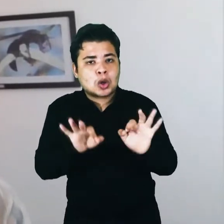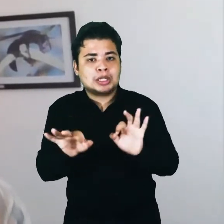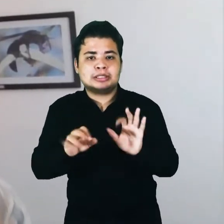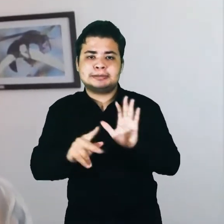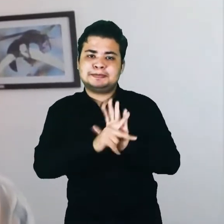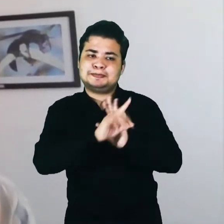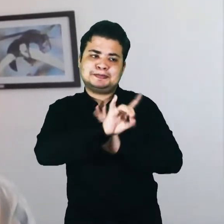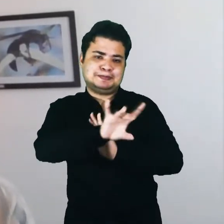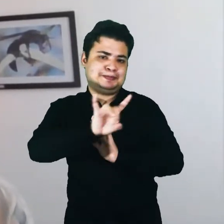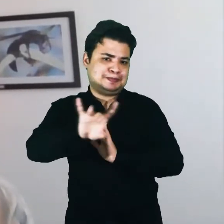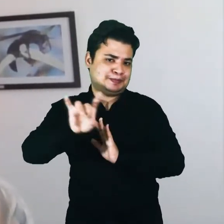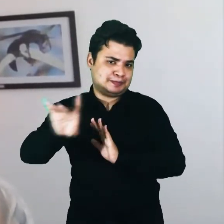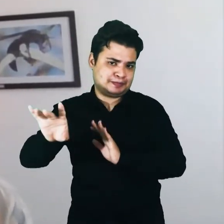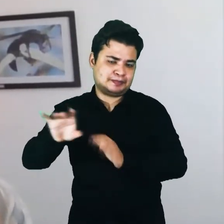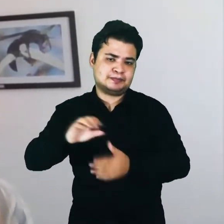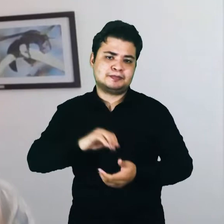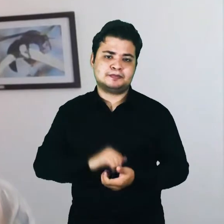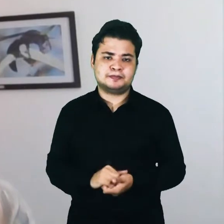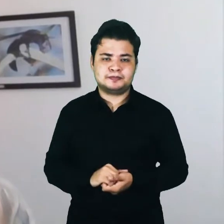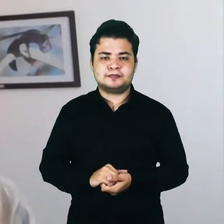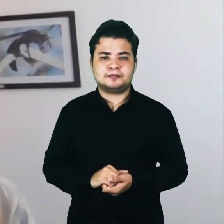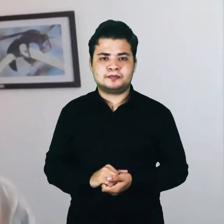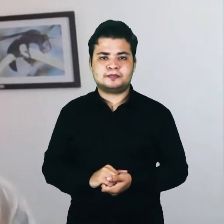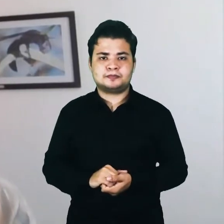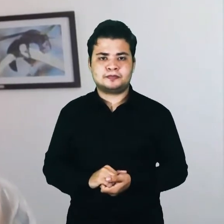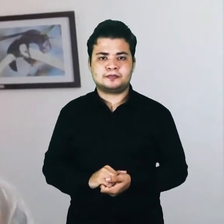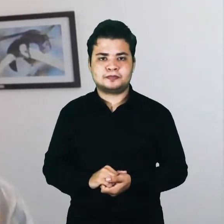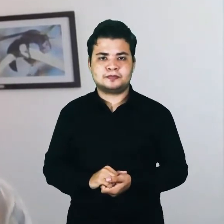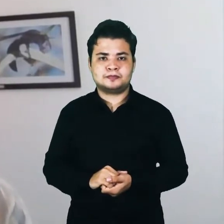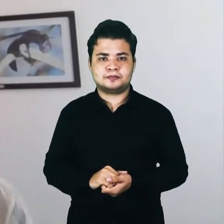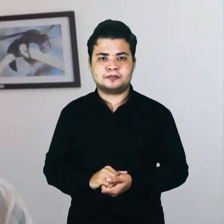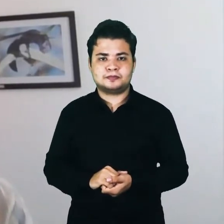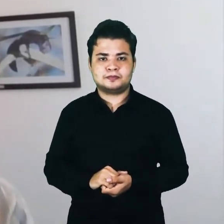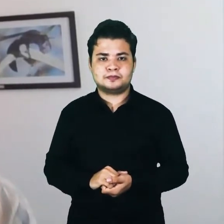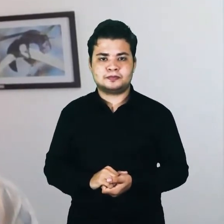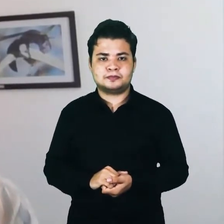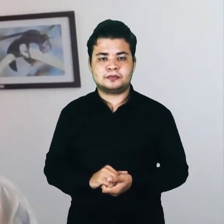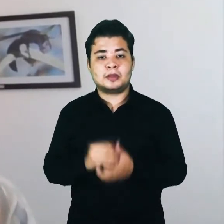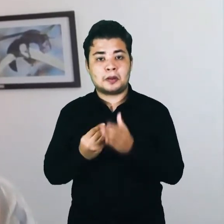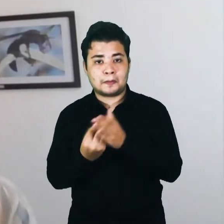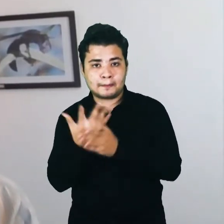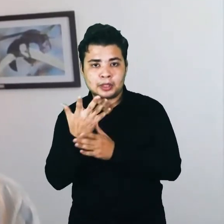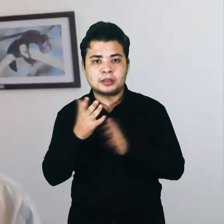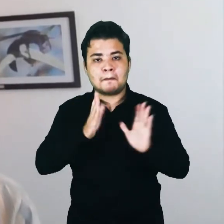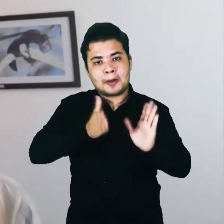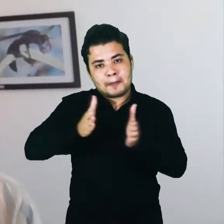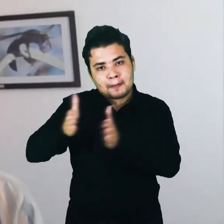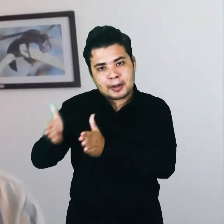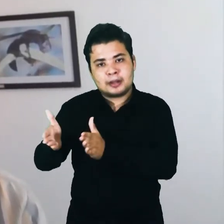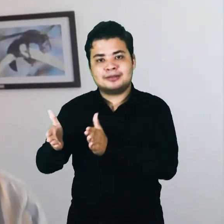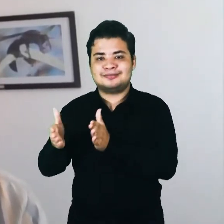de colocar essa sequência de plantas, né, no seu herbário.